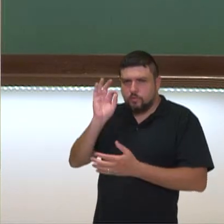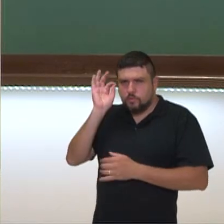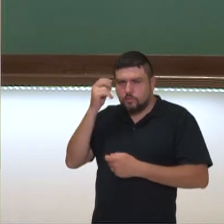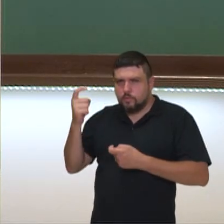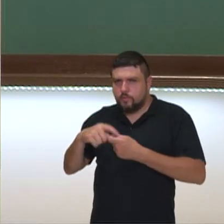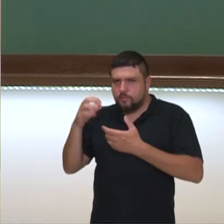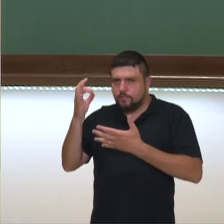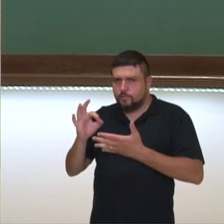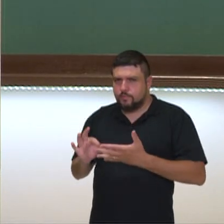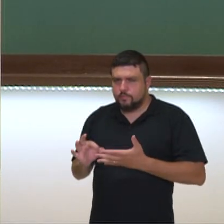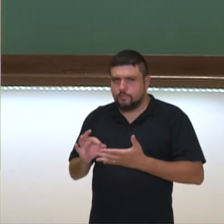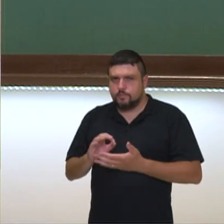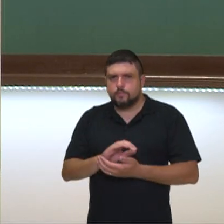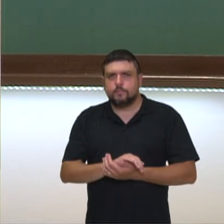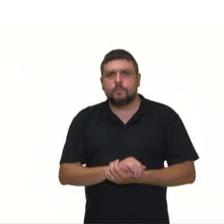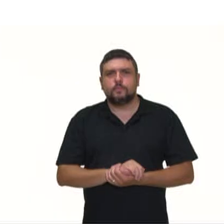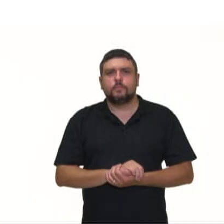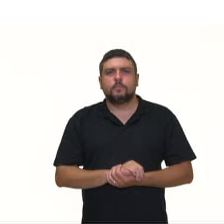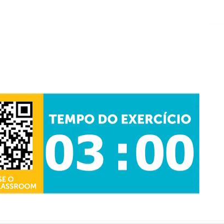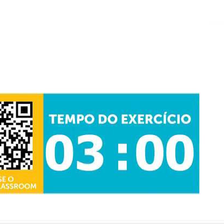para a gente poder corrigir, tá bom? Vamos lá.